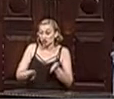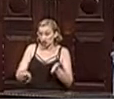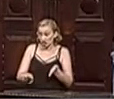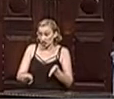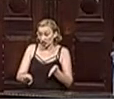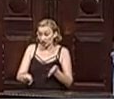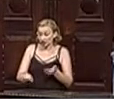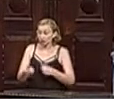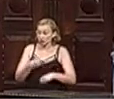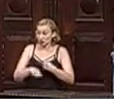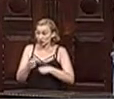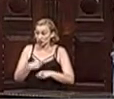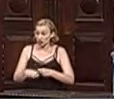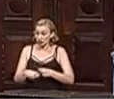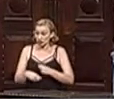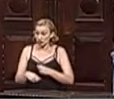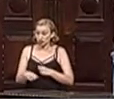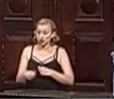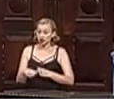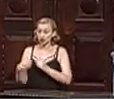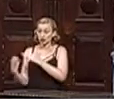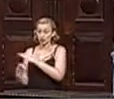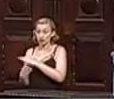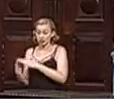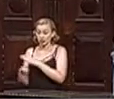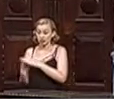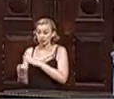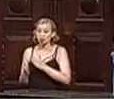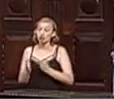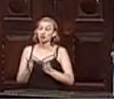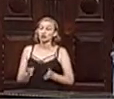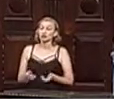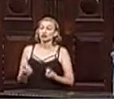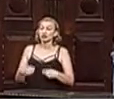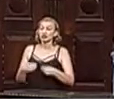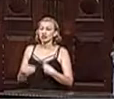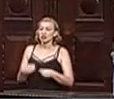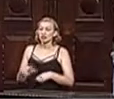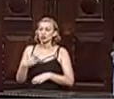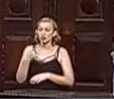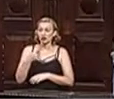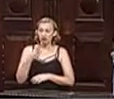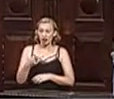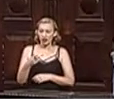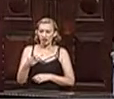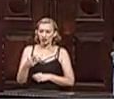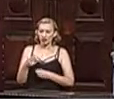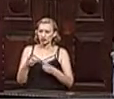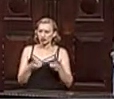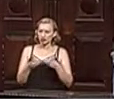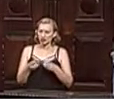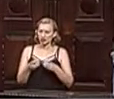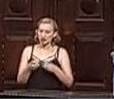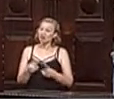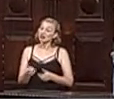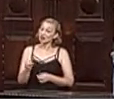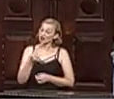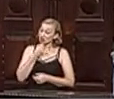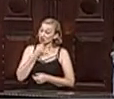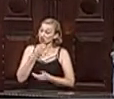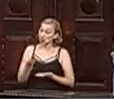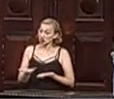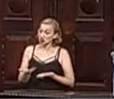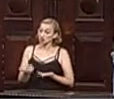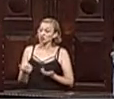administrativos daquela empresa. Senhor presidente, nós temos que colocar esse caso em perspectiva, pois ele é emblemático e ele